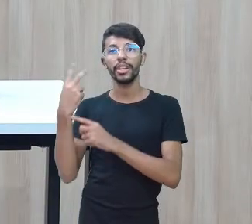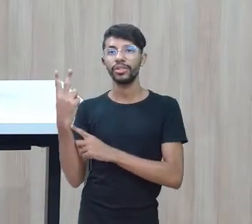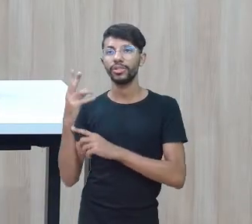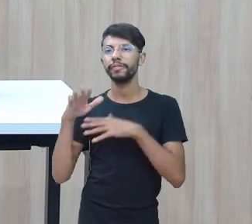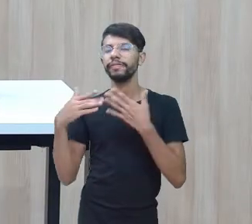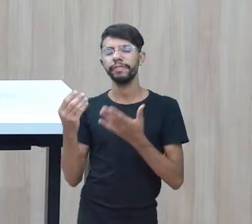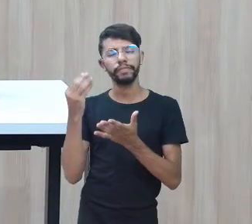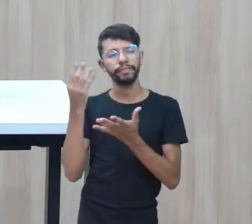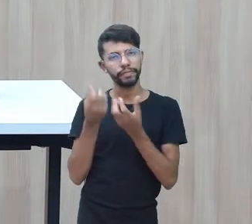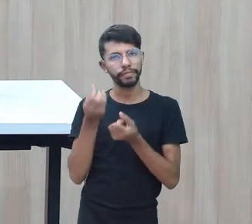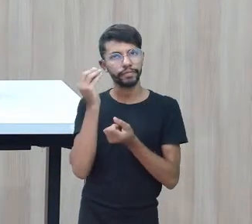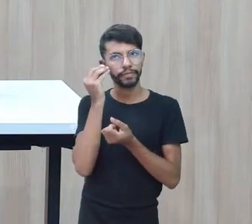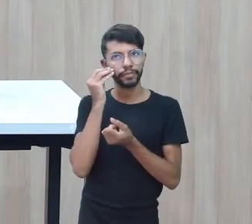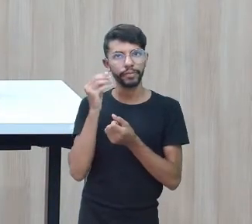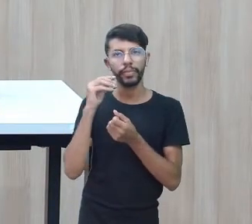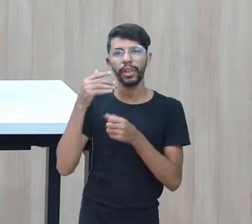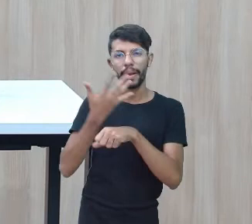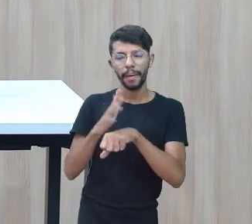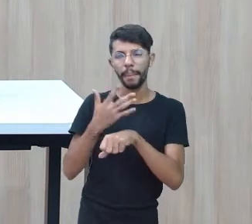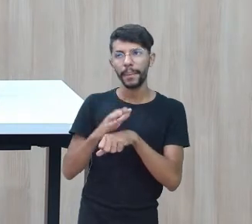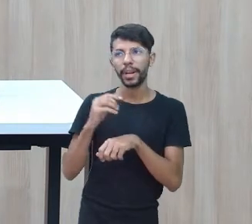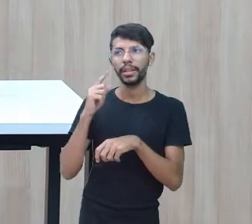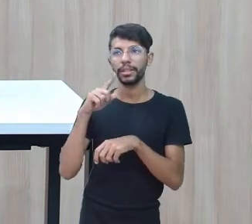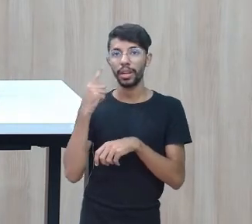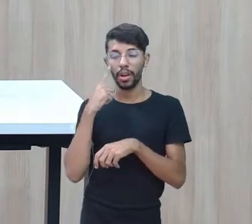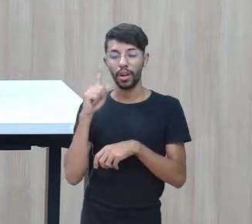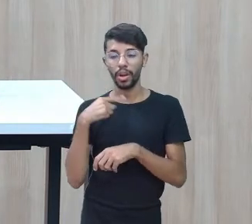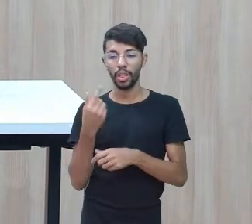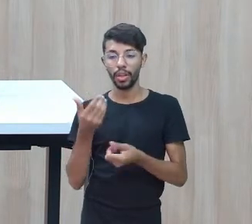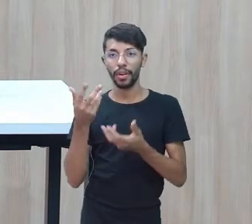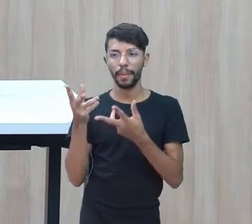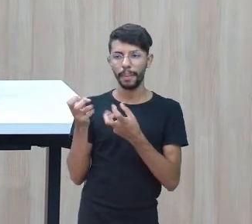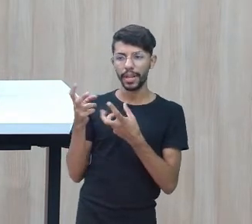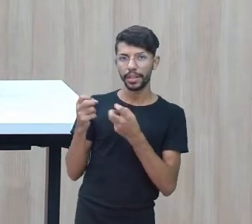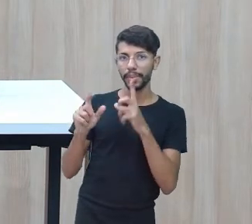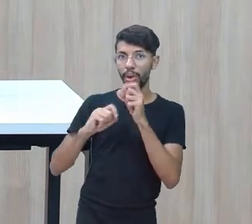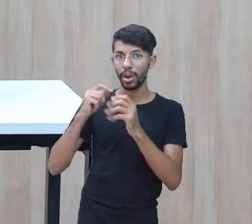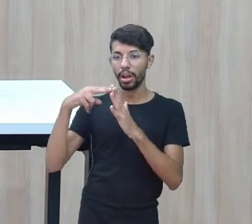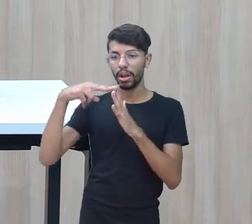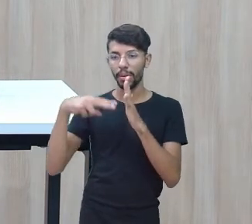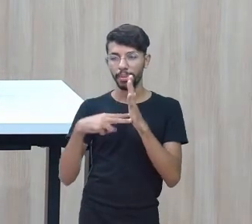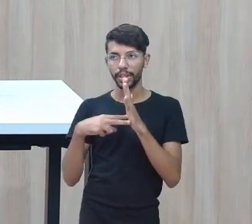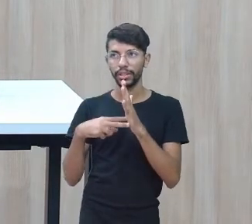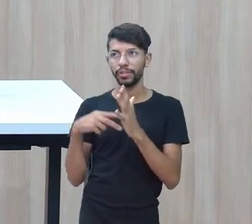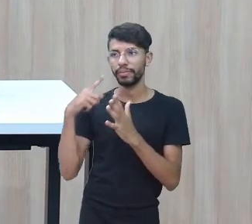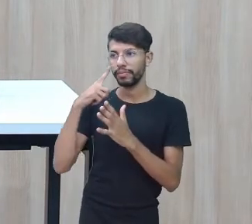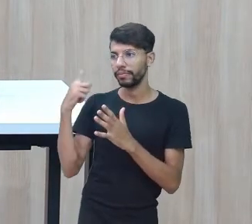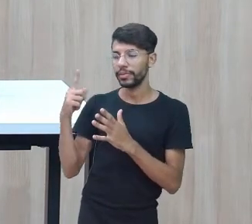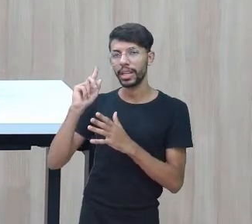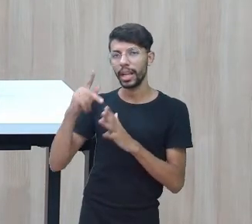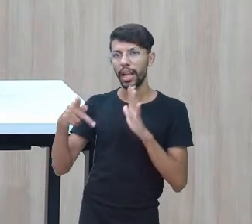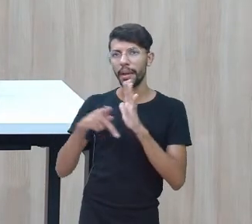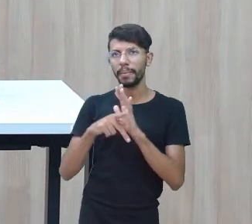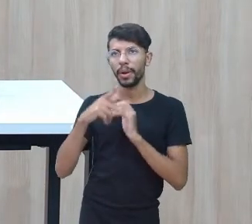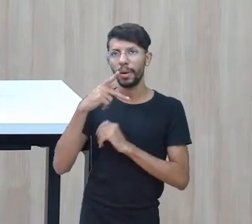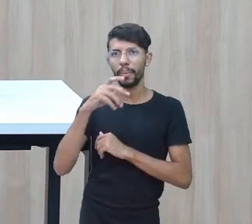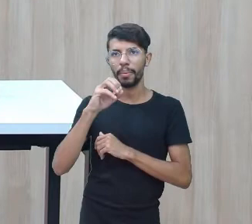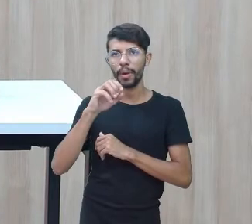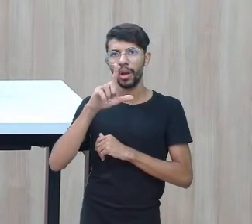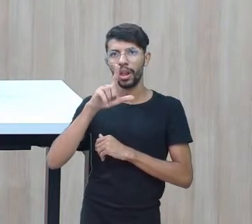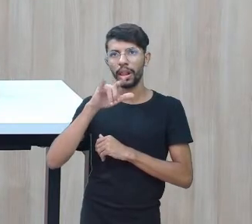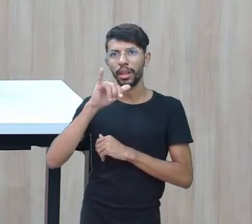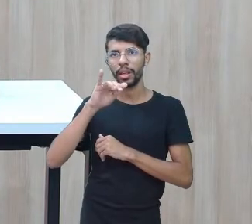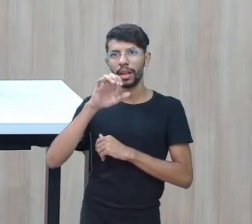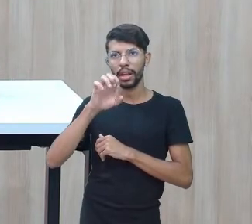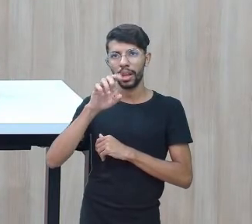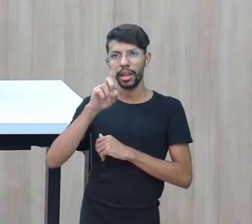está observando se esses prismas vão ou não atender a essa relação. O prisma é um poliedro convexo?